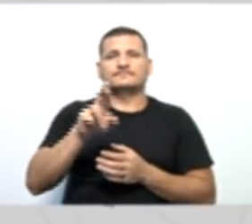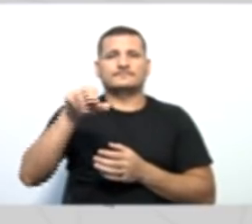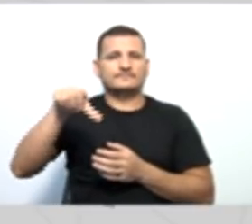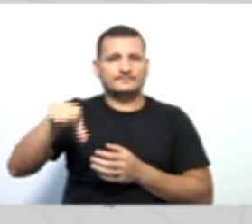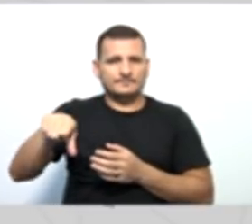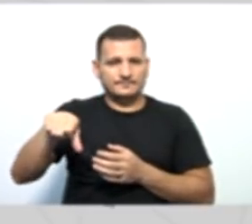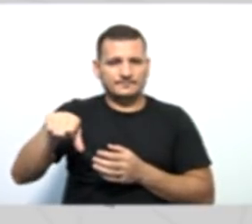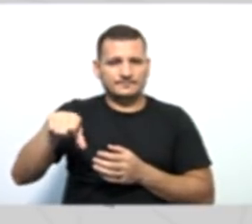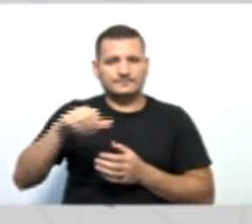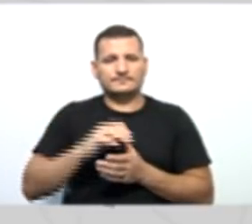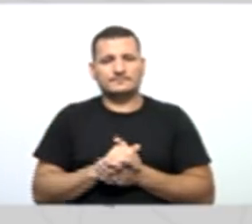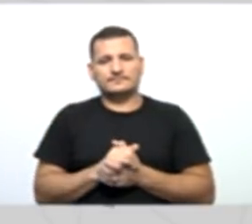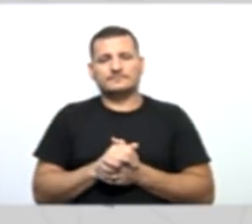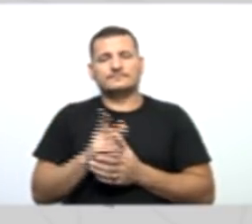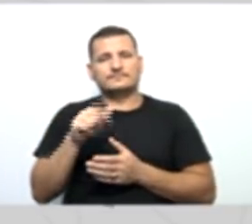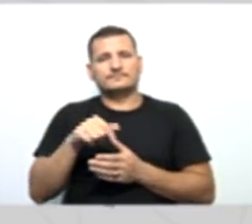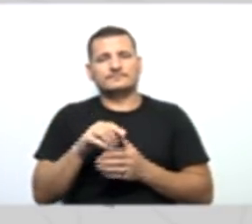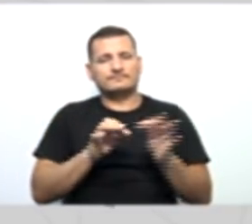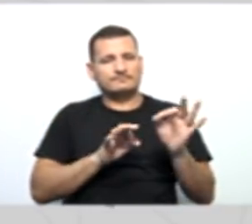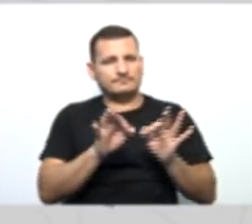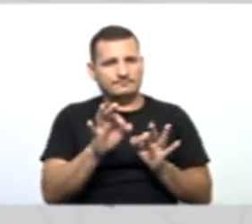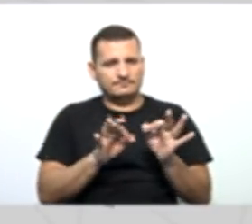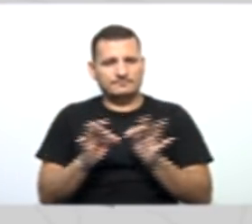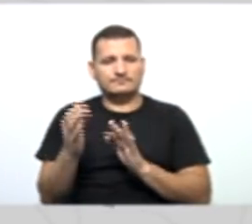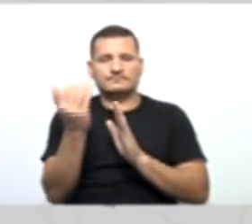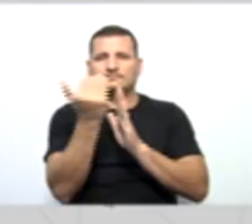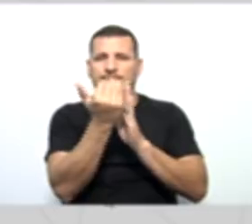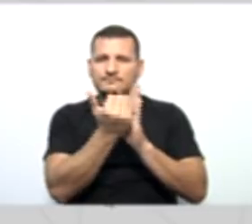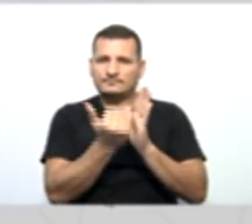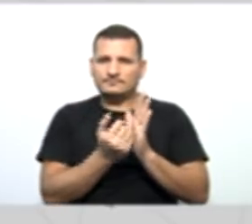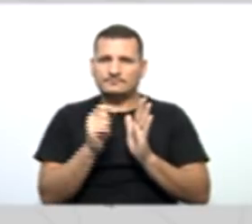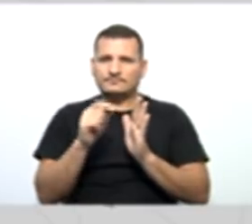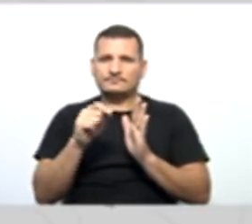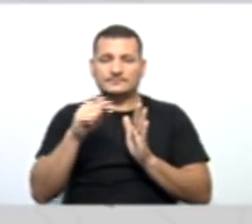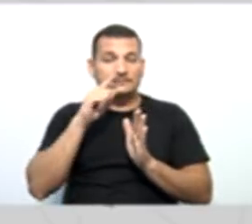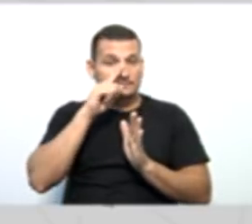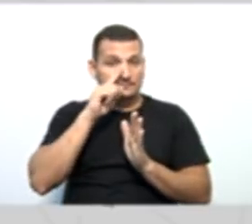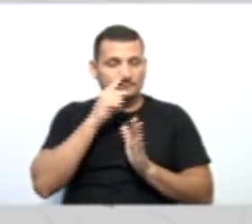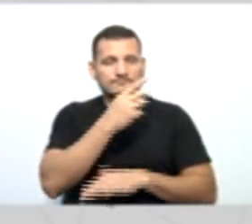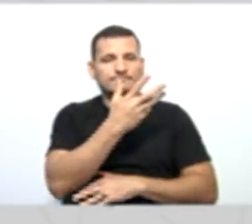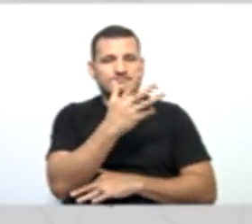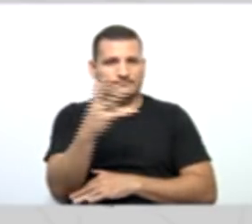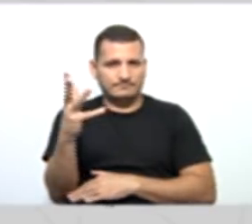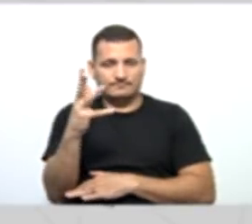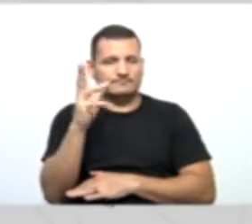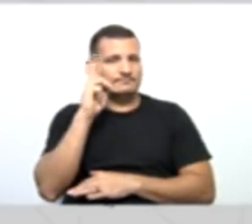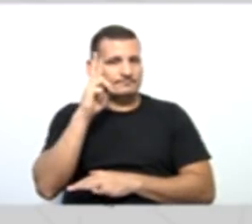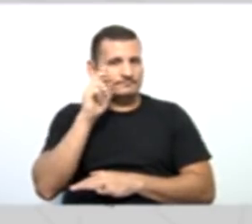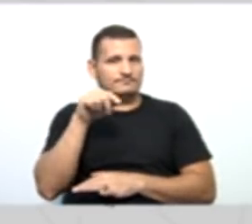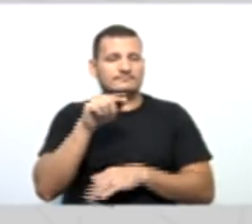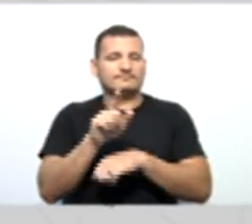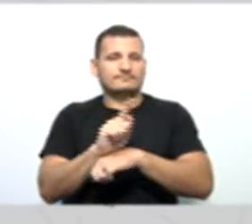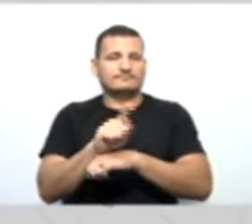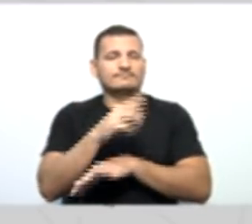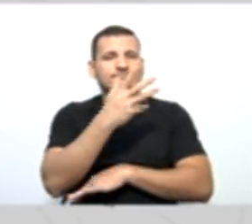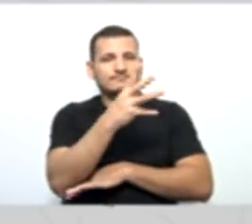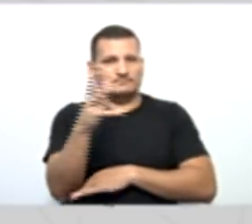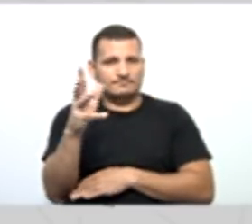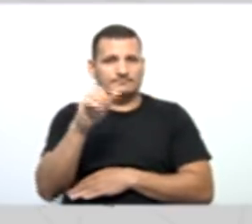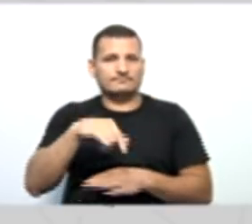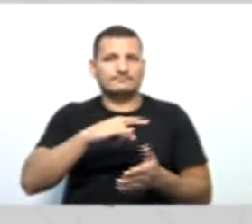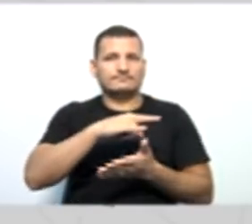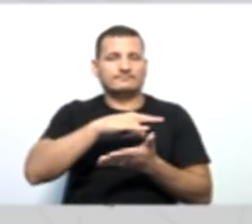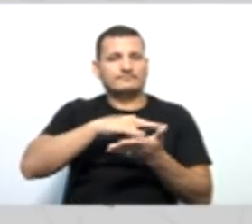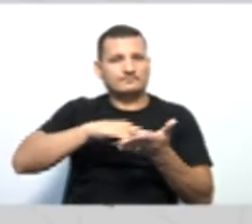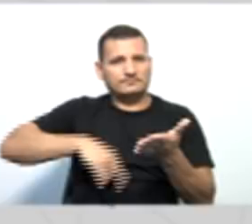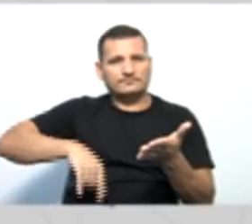NR9. Determina a elaboração de um programa de prevenção de riscos ambientais. Lembra, nós vamos falar sobre gestão ambiental. Um documento